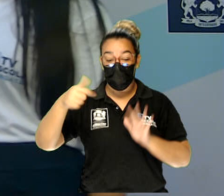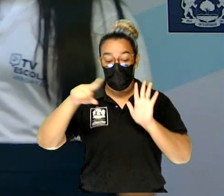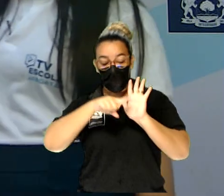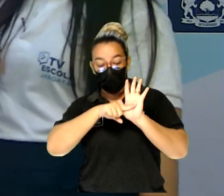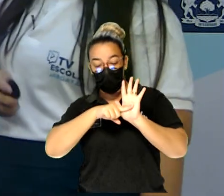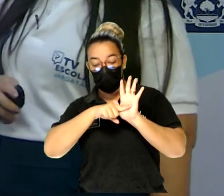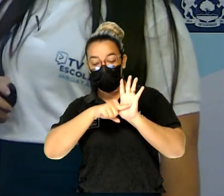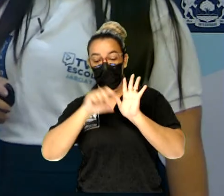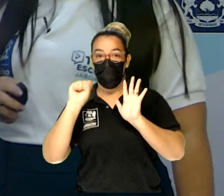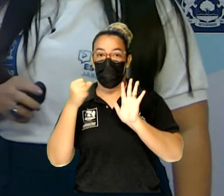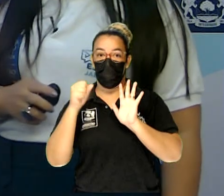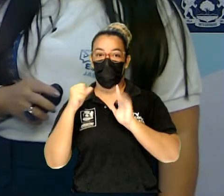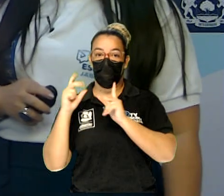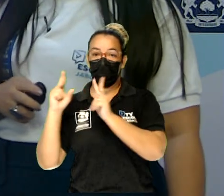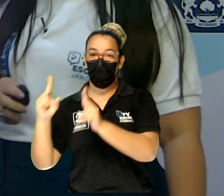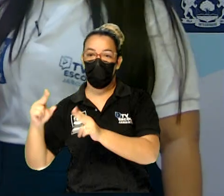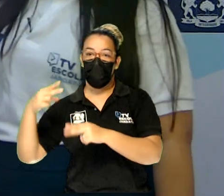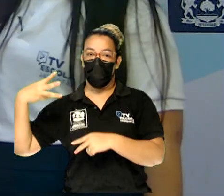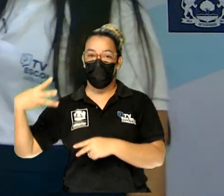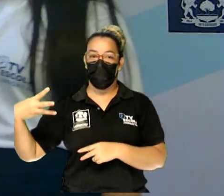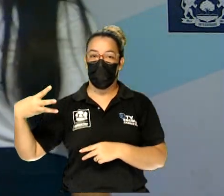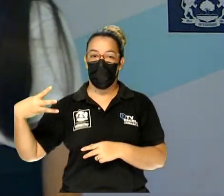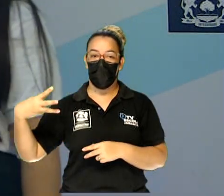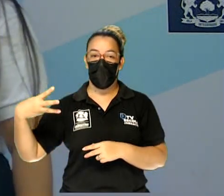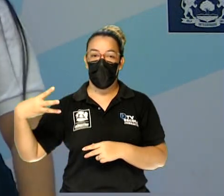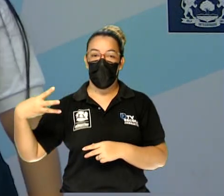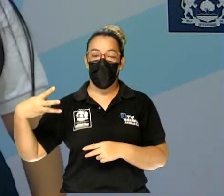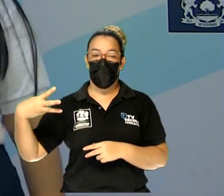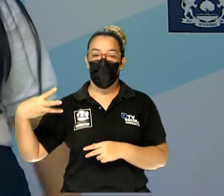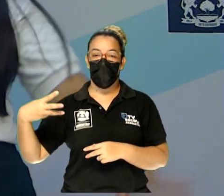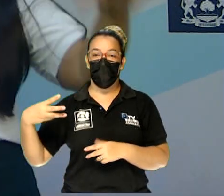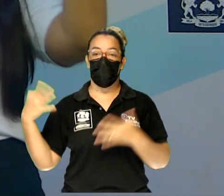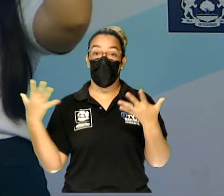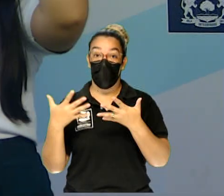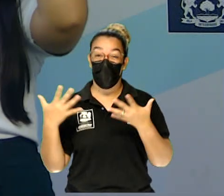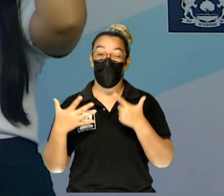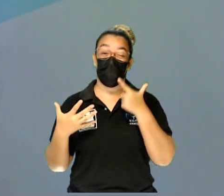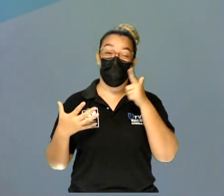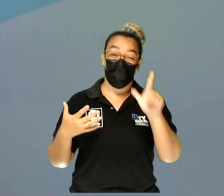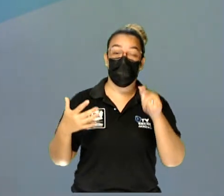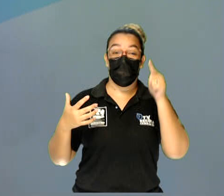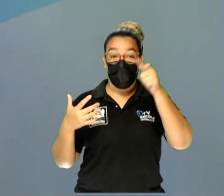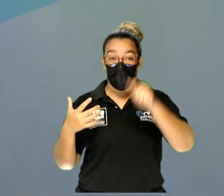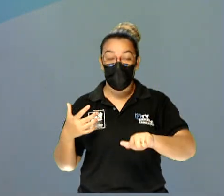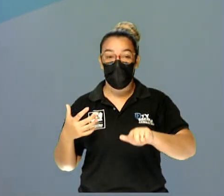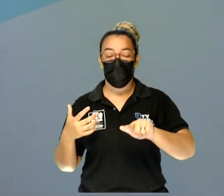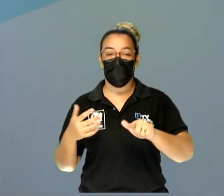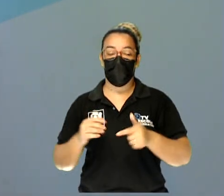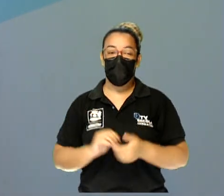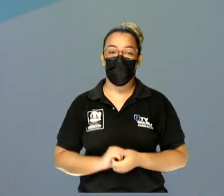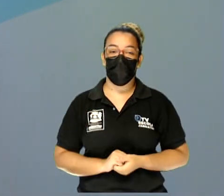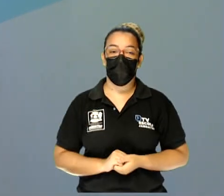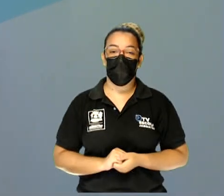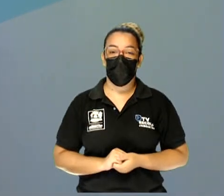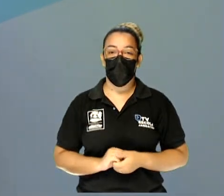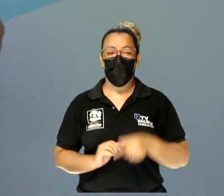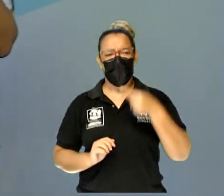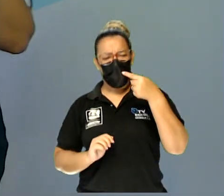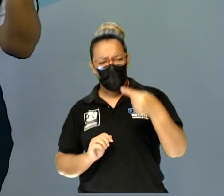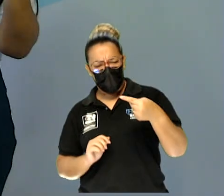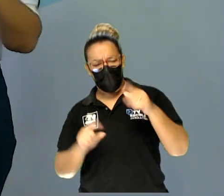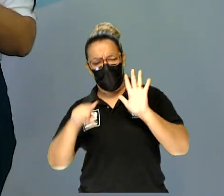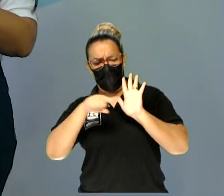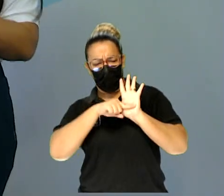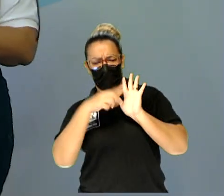8, 3. Agora vamos para a centena. Eita, Júlia, de novo. 1 menos 3. Como é que eu vou